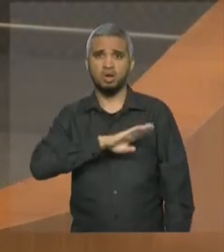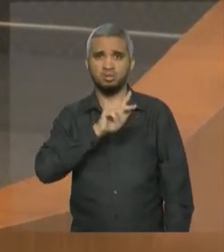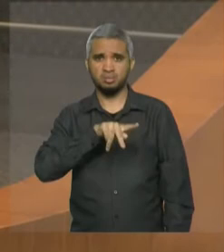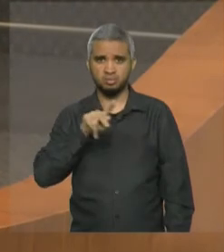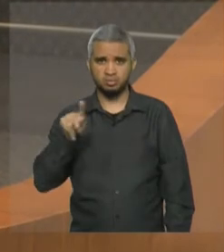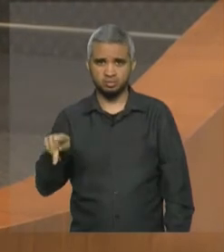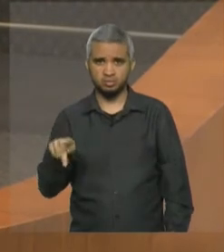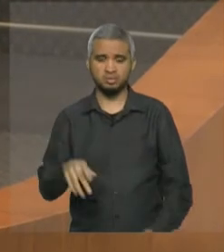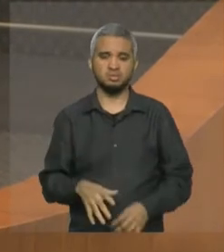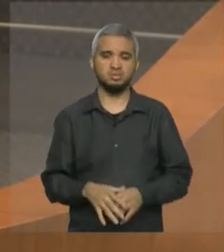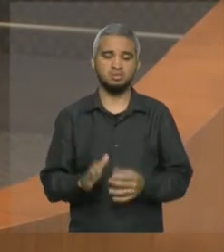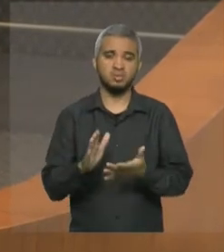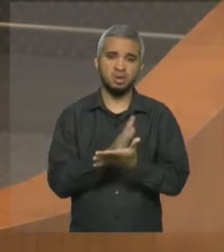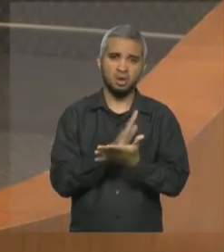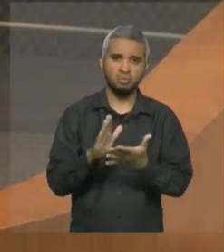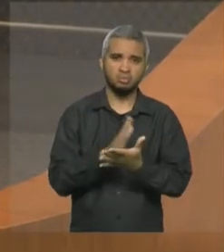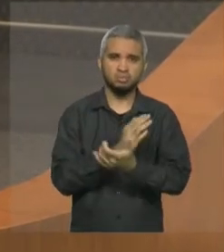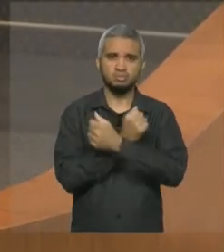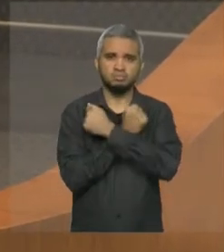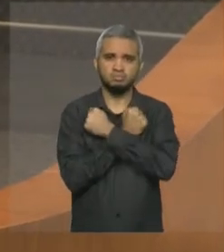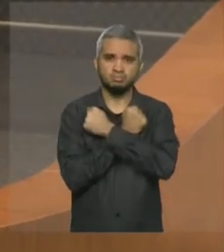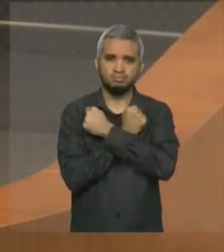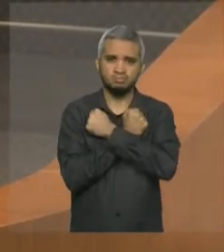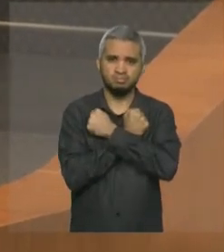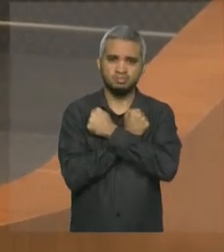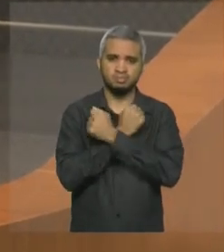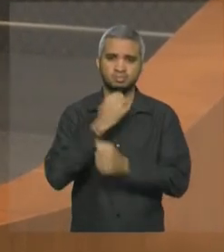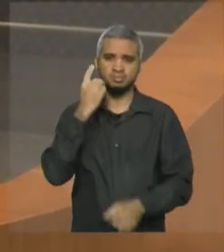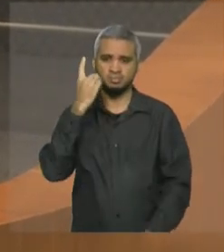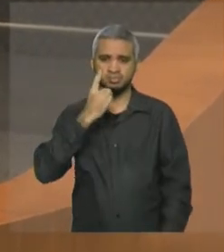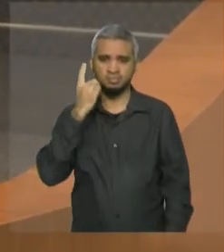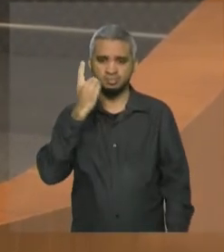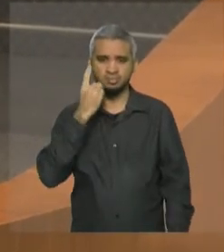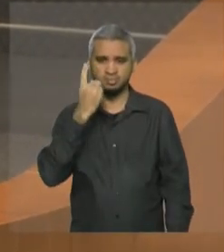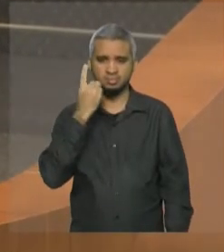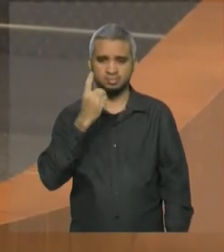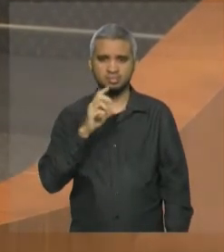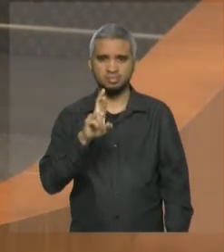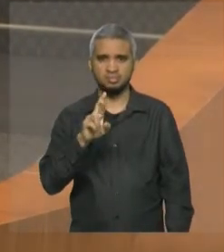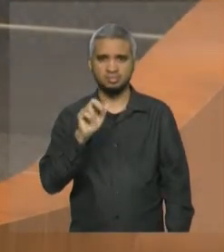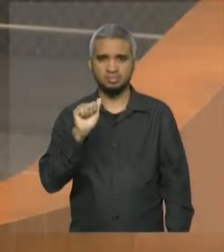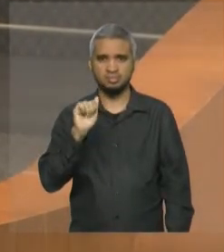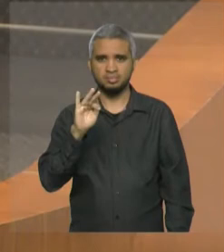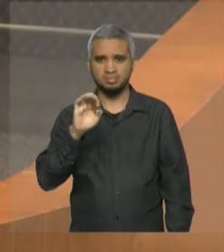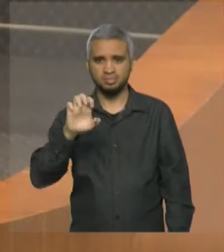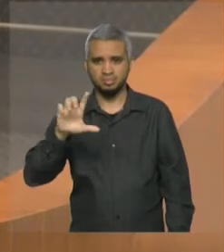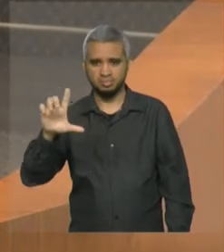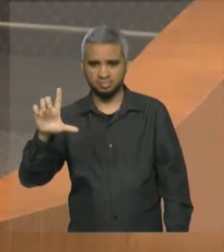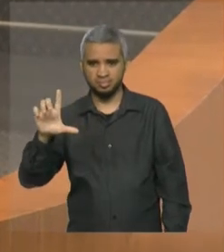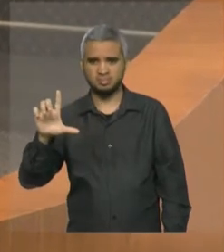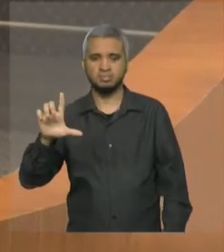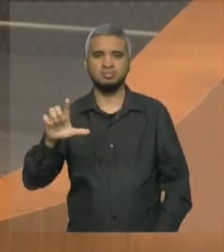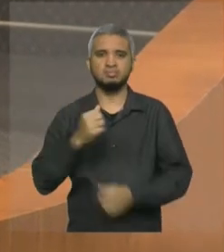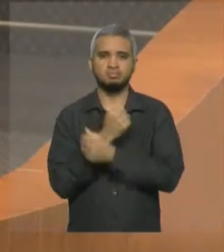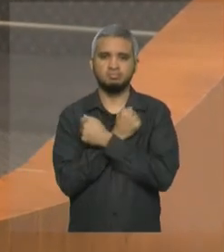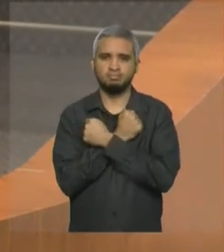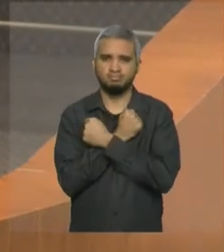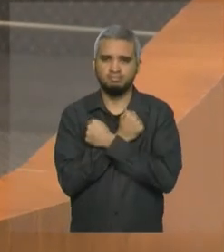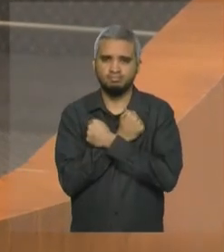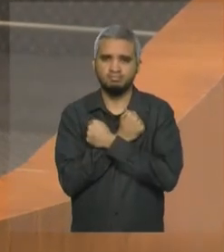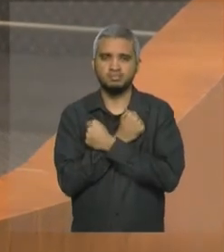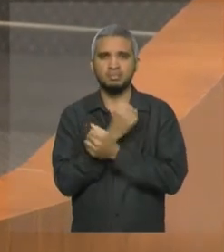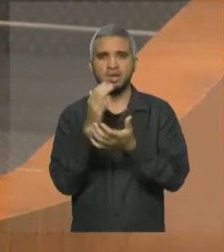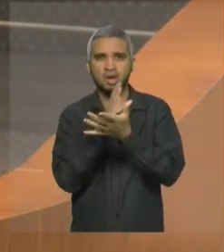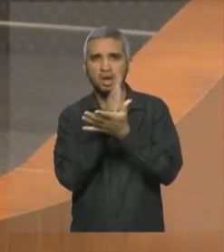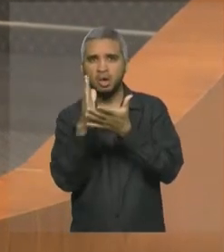eu recebi abraço agora, deputado Rafael Leitoa, de que um dia essas mãos colaram um grau. Eu fiquei extremamente